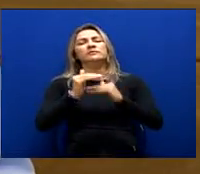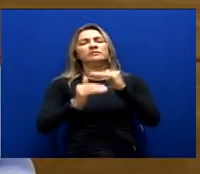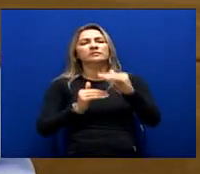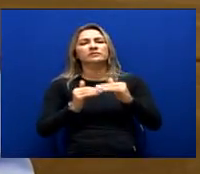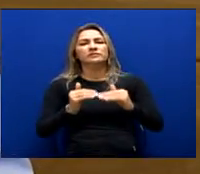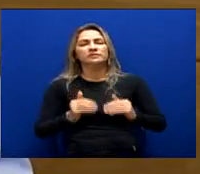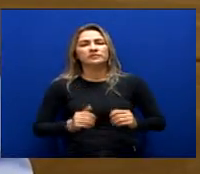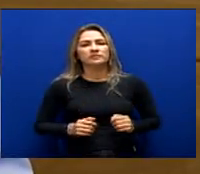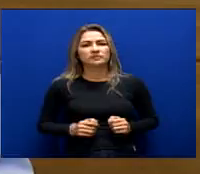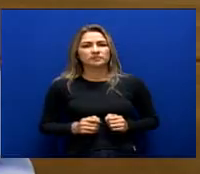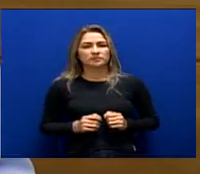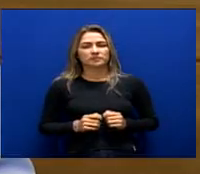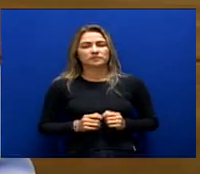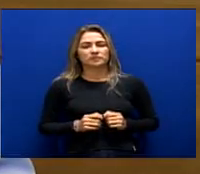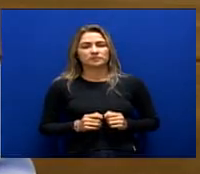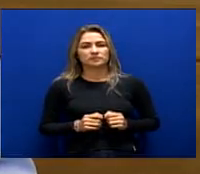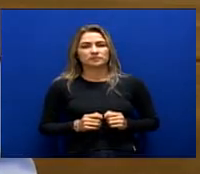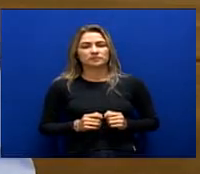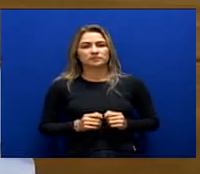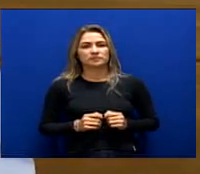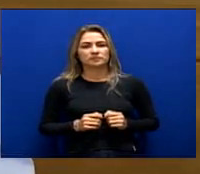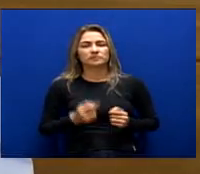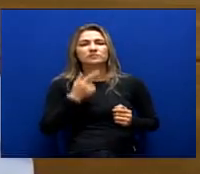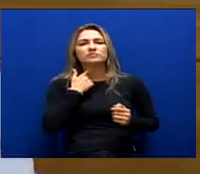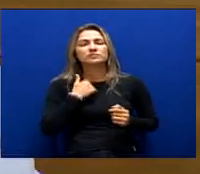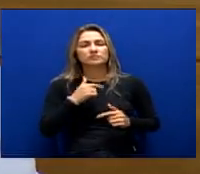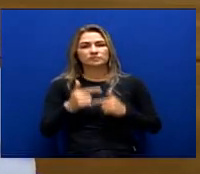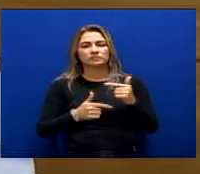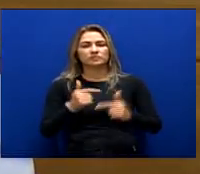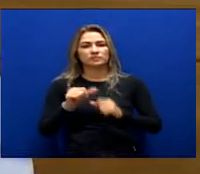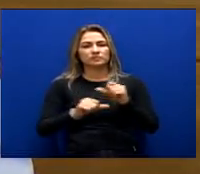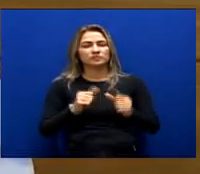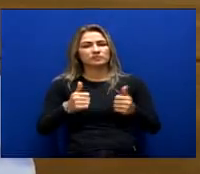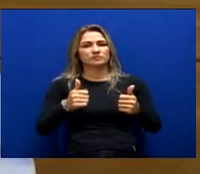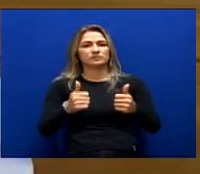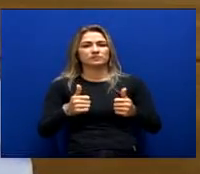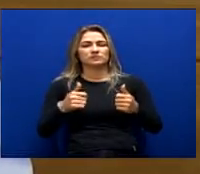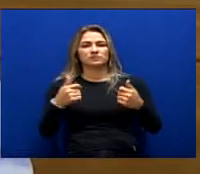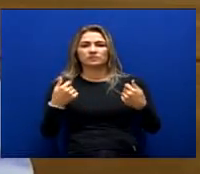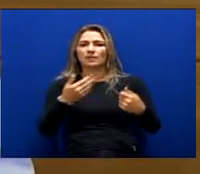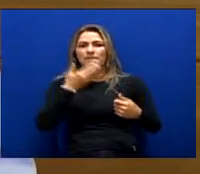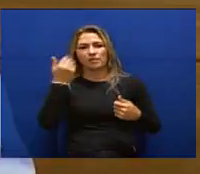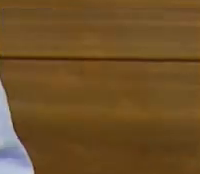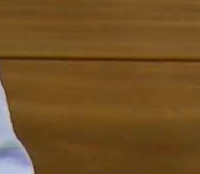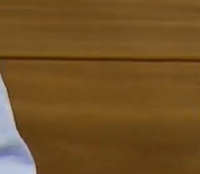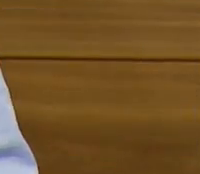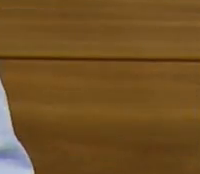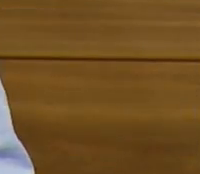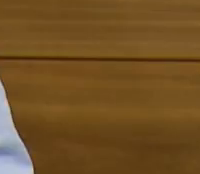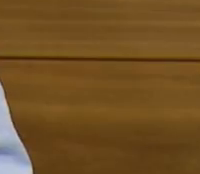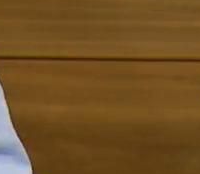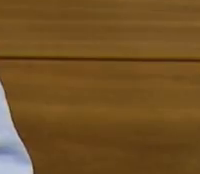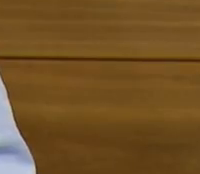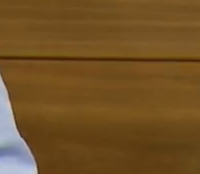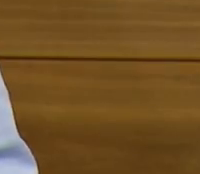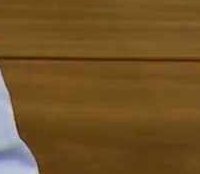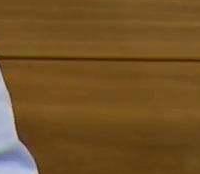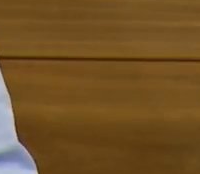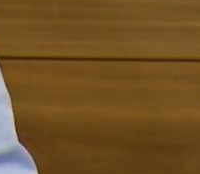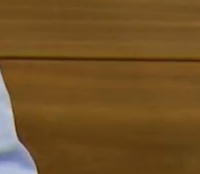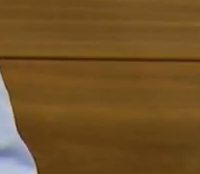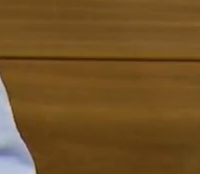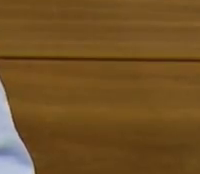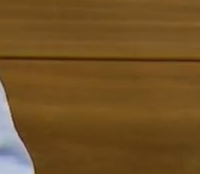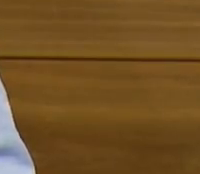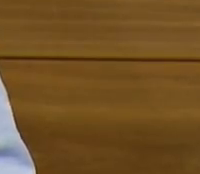visando a melhoria da melhoria do serviço eu acho que todos aqui o conselho municipal de saúde em que eu participei durante